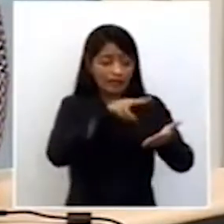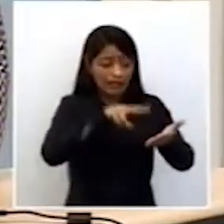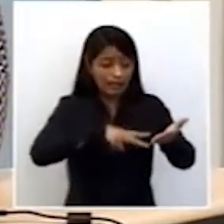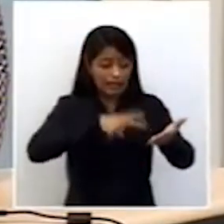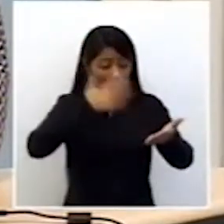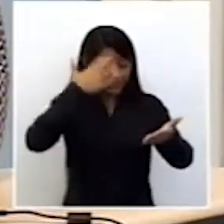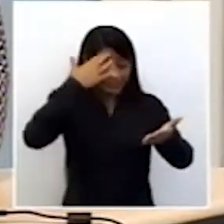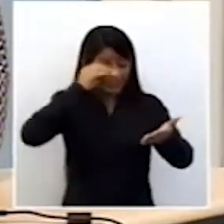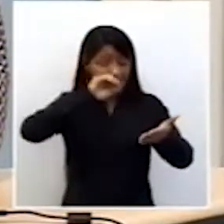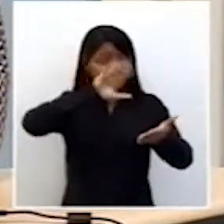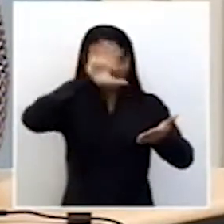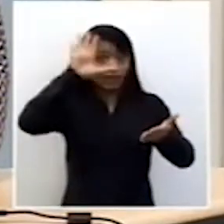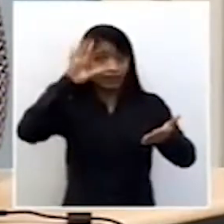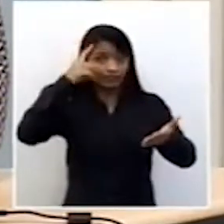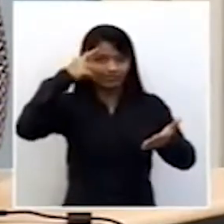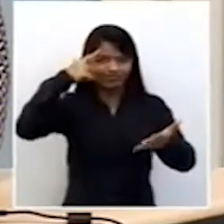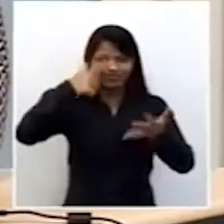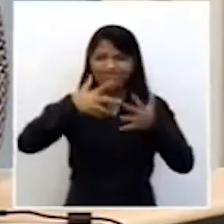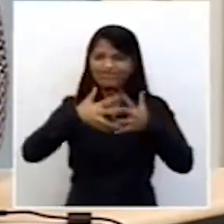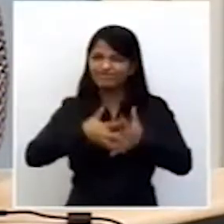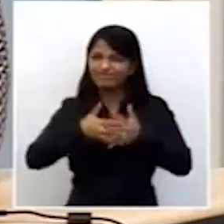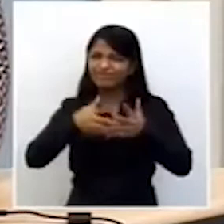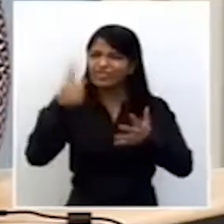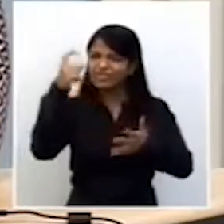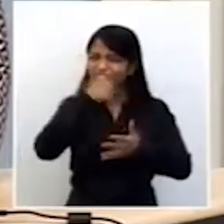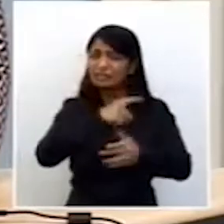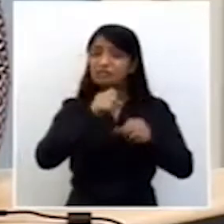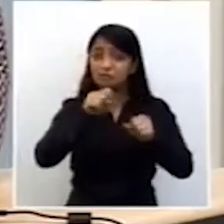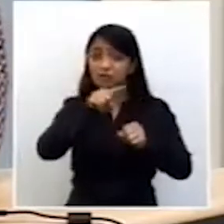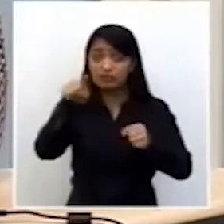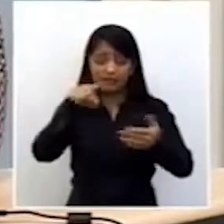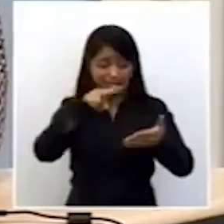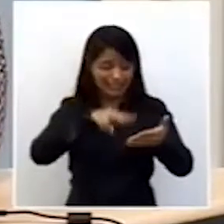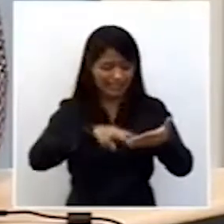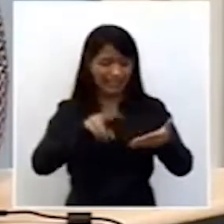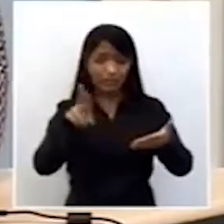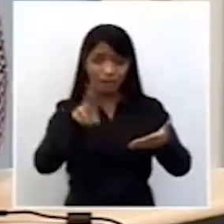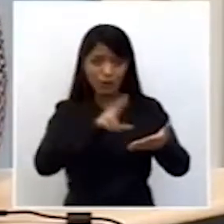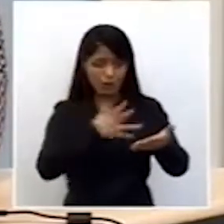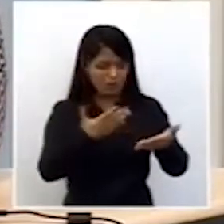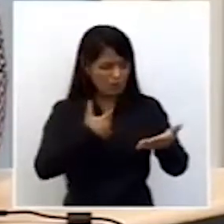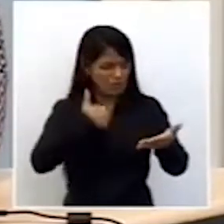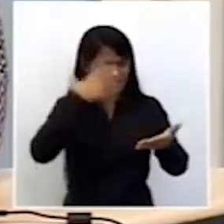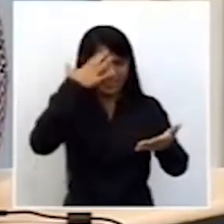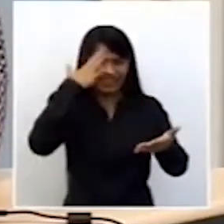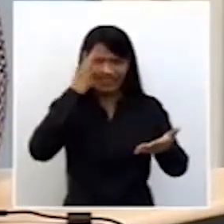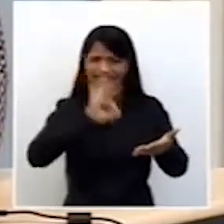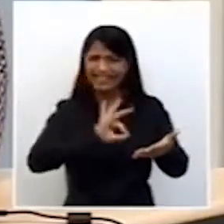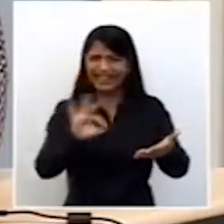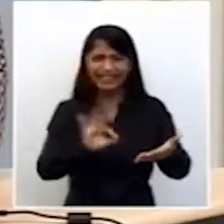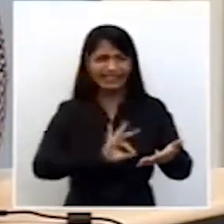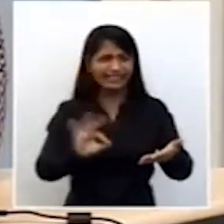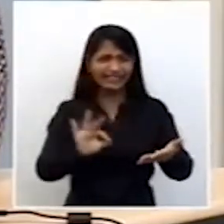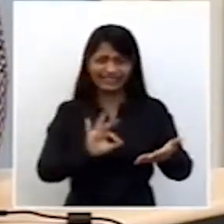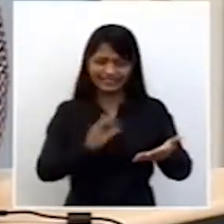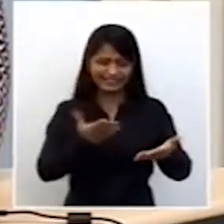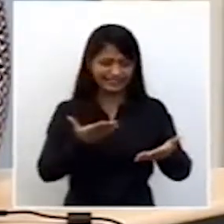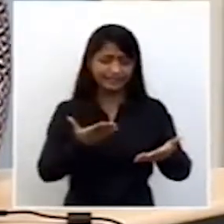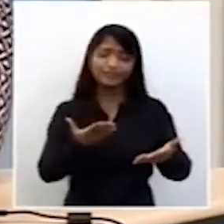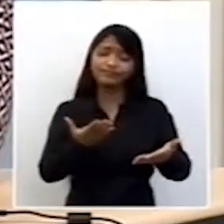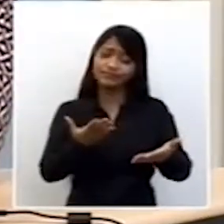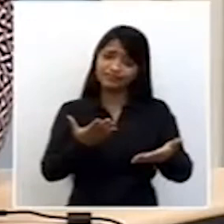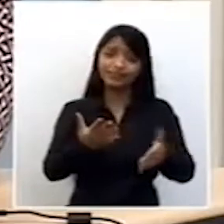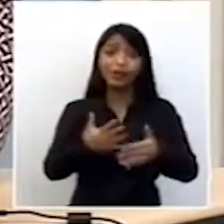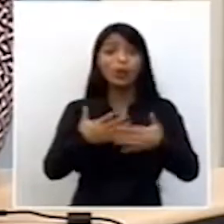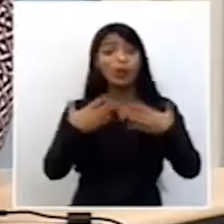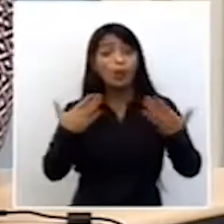vai. Vocês devem estar dizendo aí, nossa, não entendi absolutamente nada. E com certeza não entenderam, né? Ou